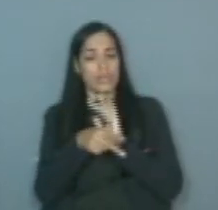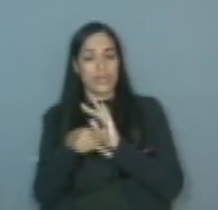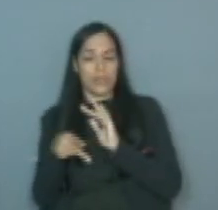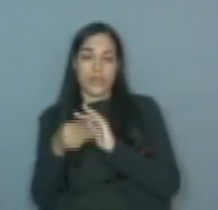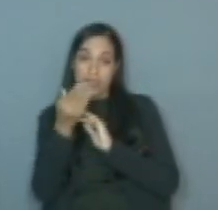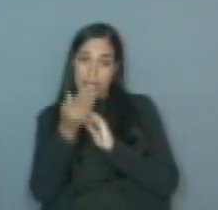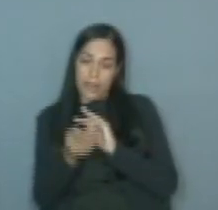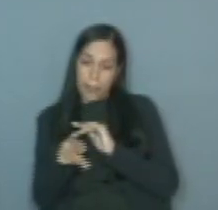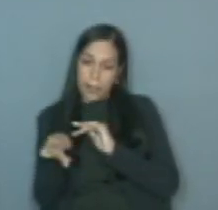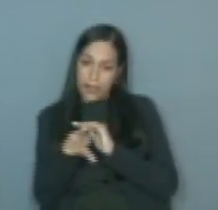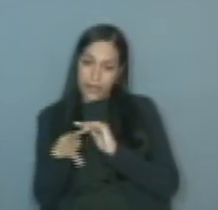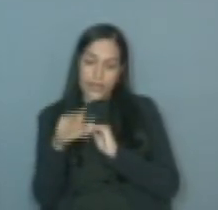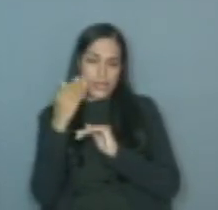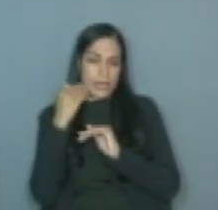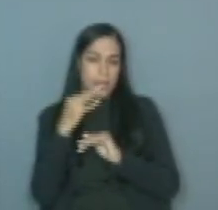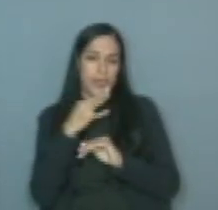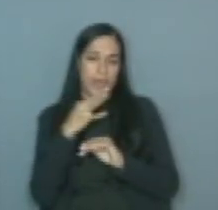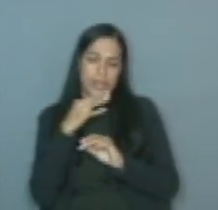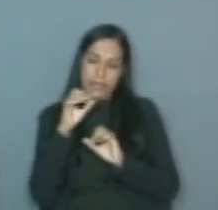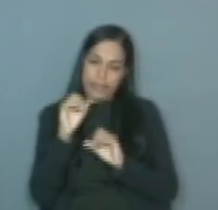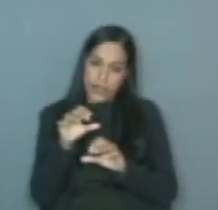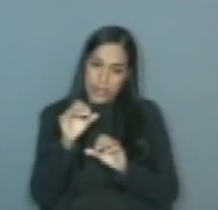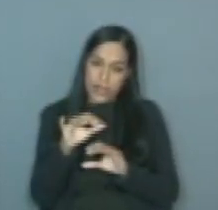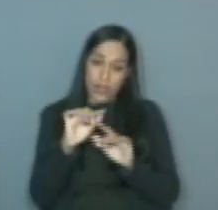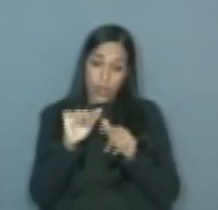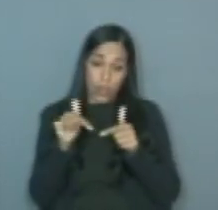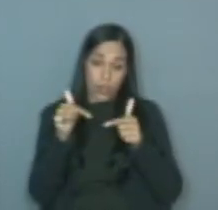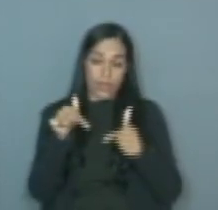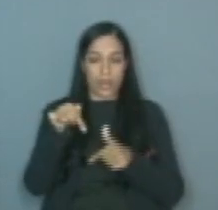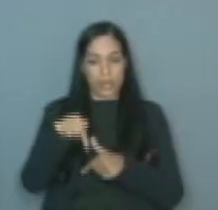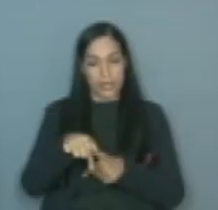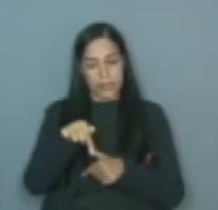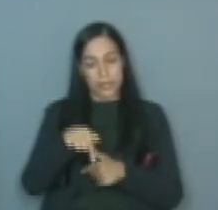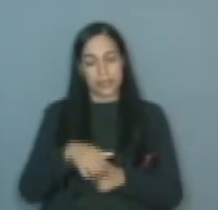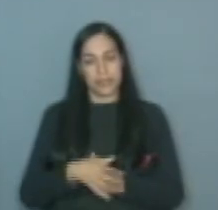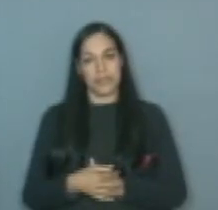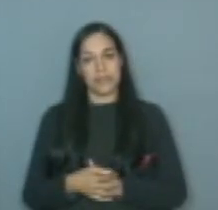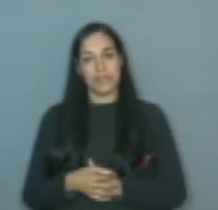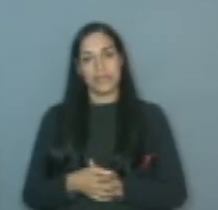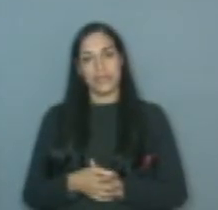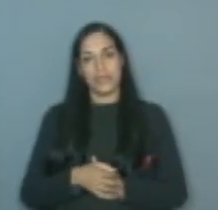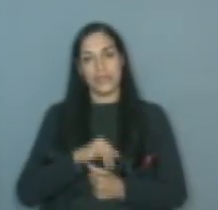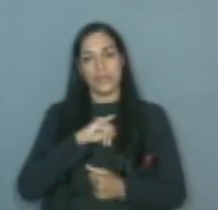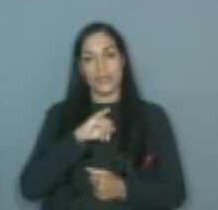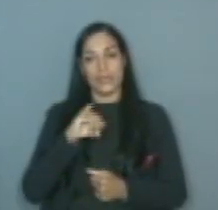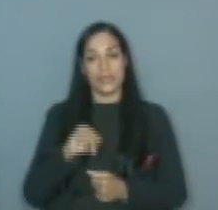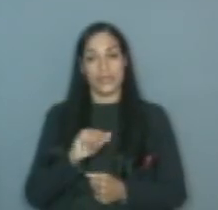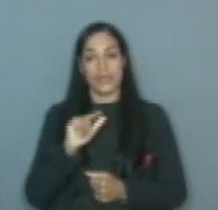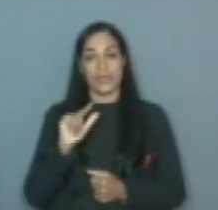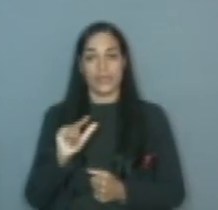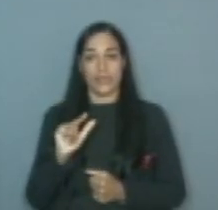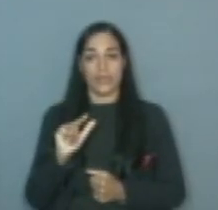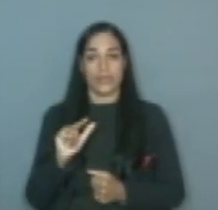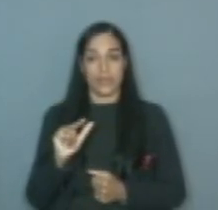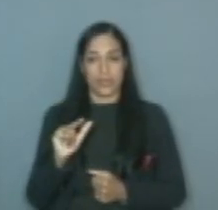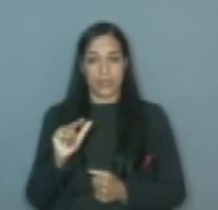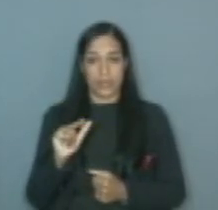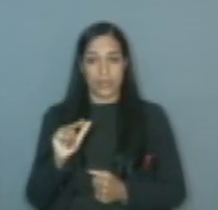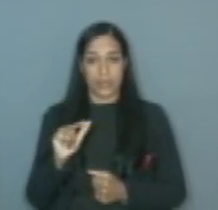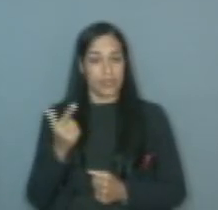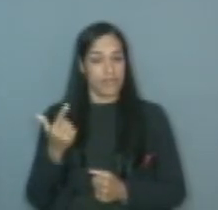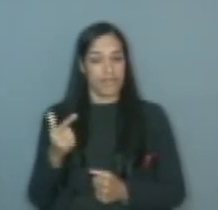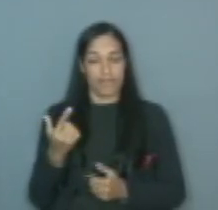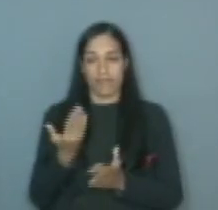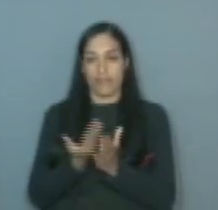qual é a denúncia, senhora presidente? A senhora que é professora, conhece bem a educação e luta muito pela educação aqui. Desde julho não está havendo